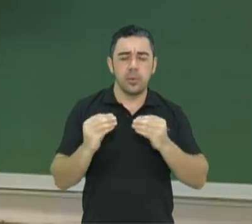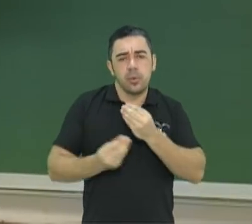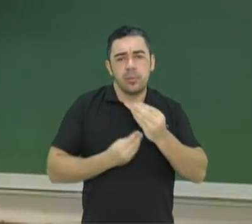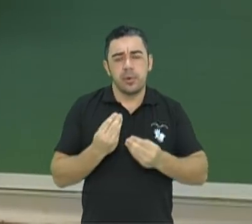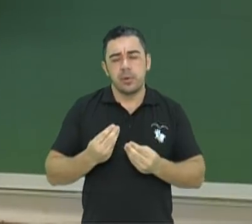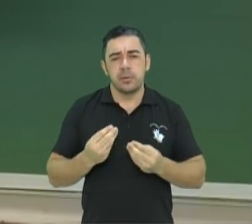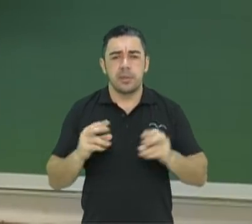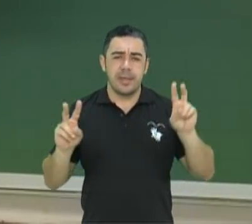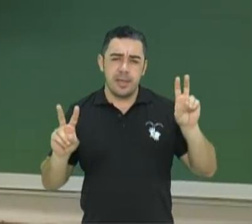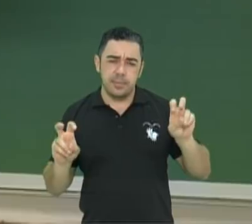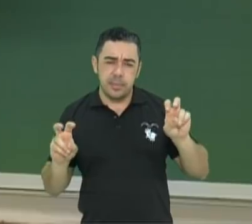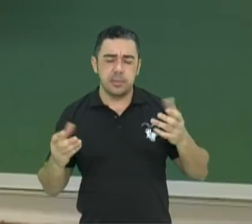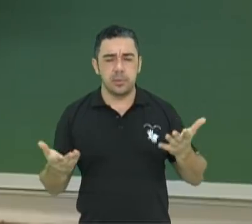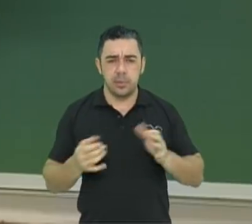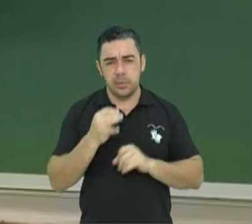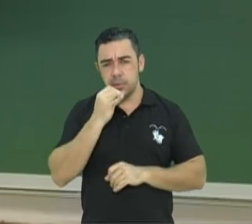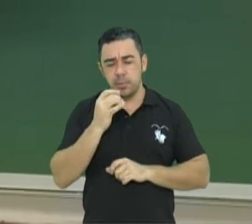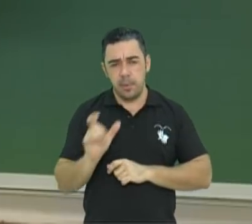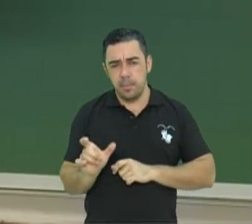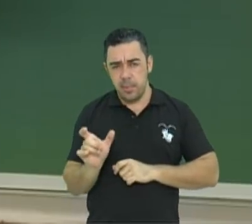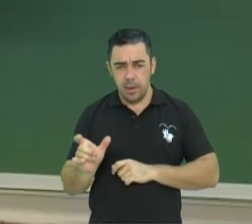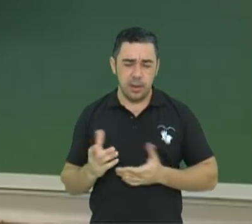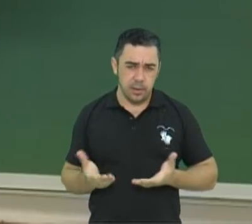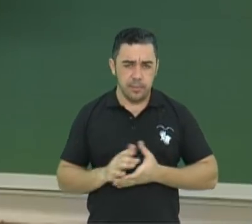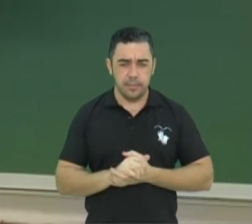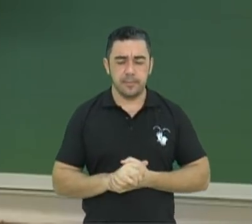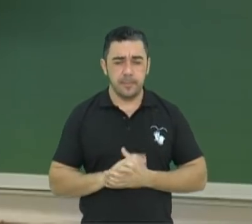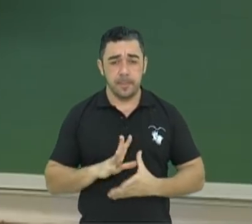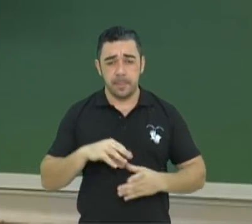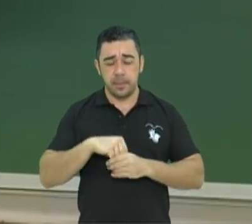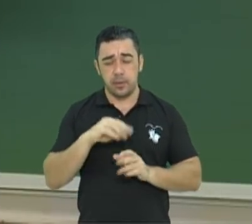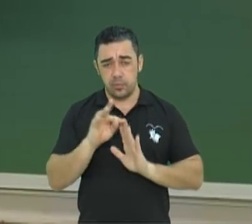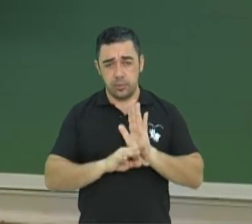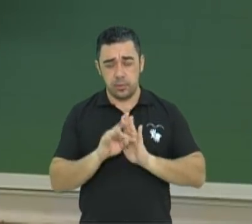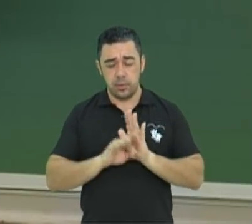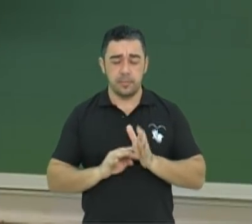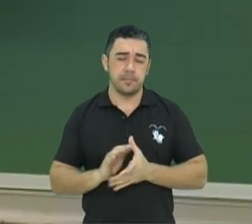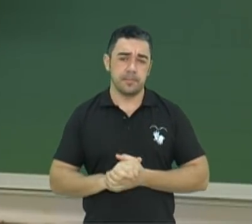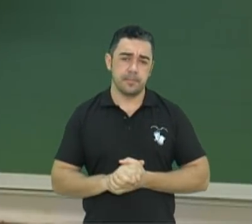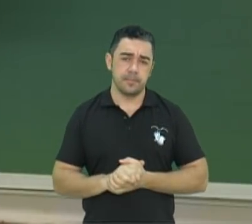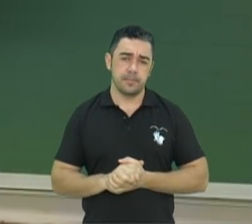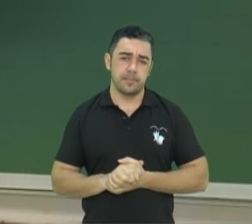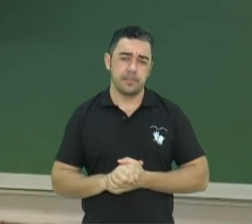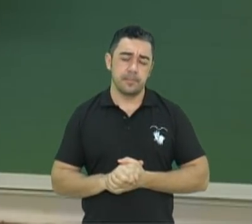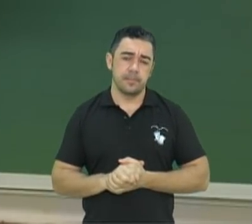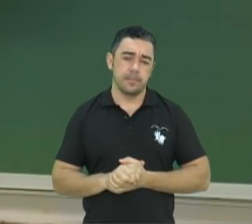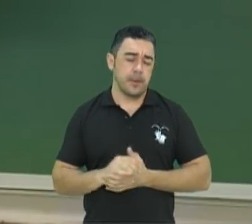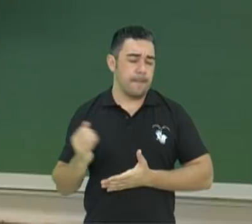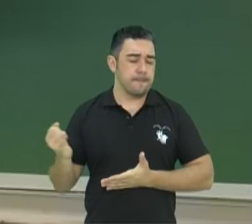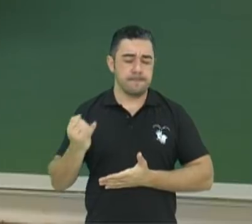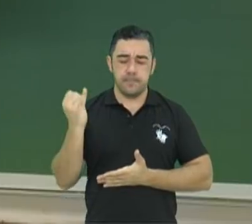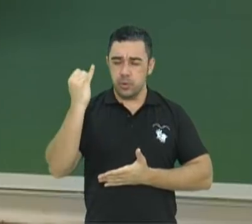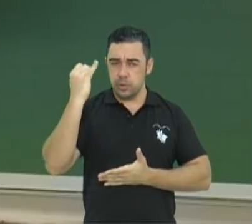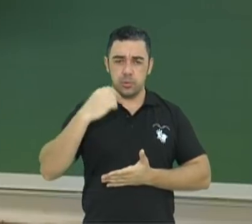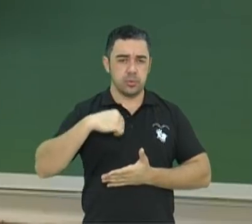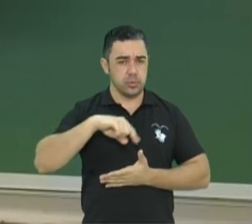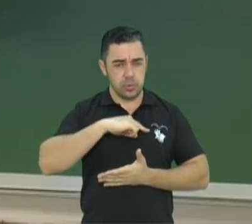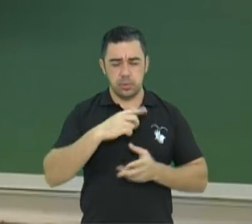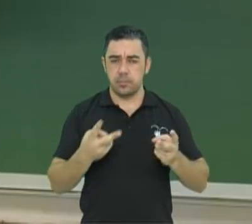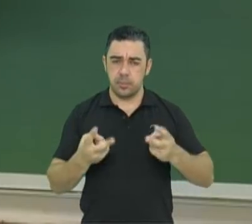relação ao sentido de uma palavra ou expressão dentro do texto. Então, isso é muito importante que